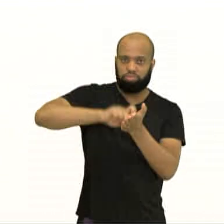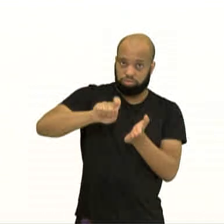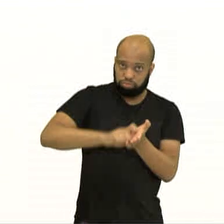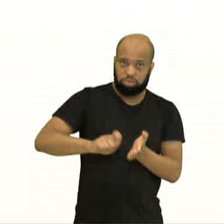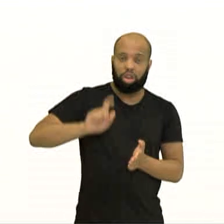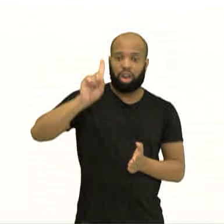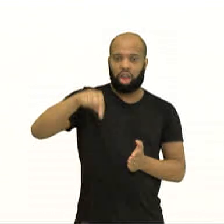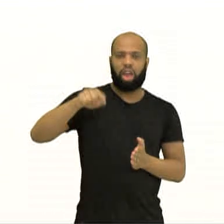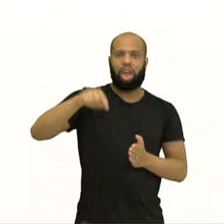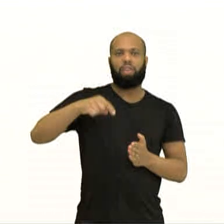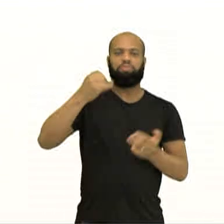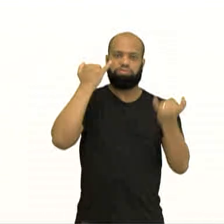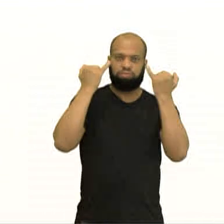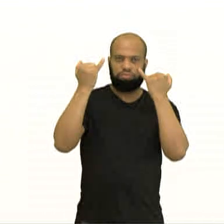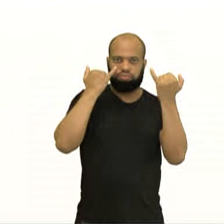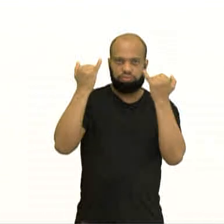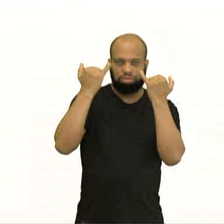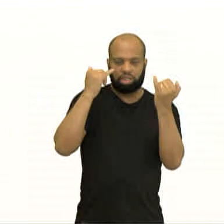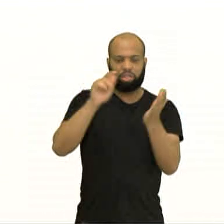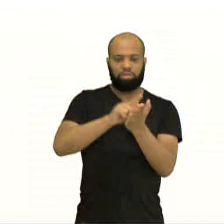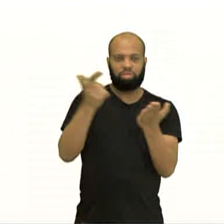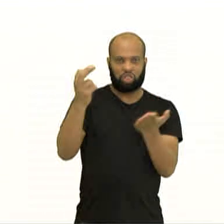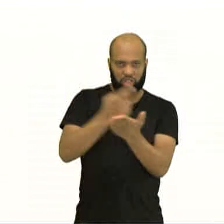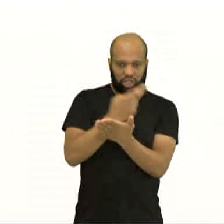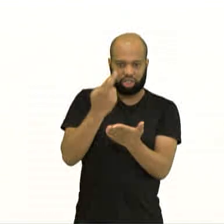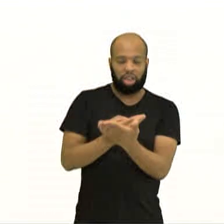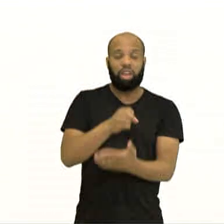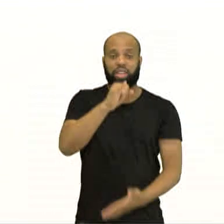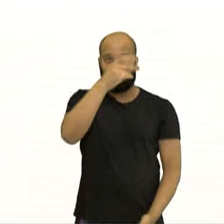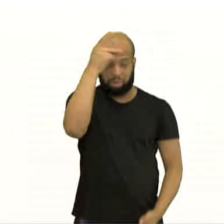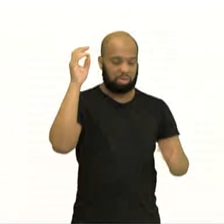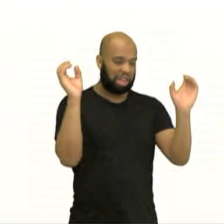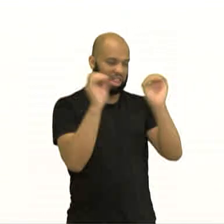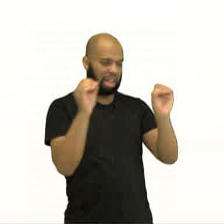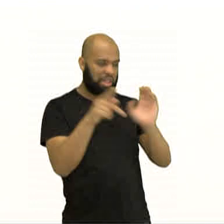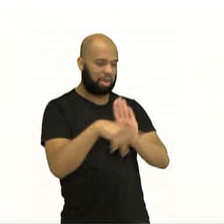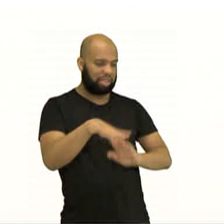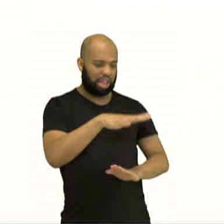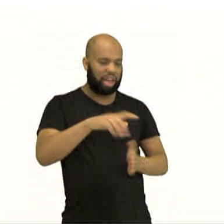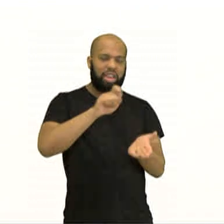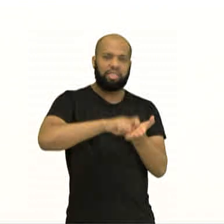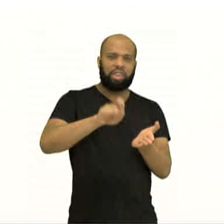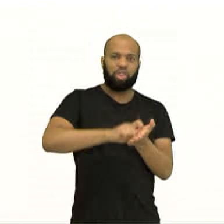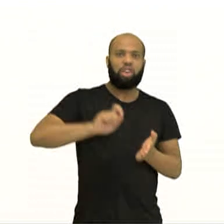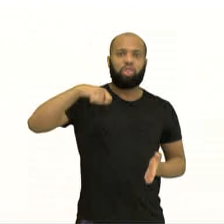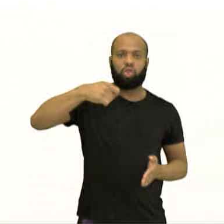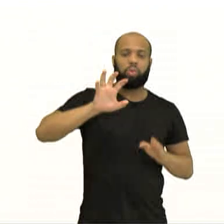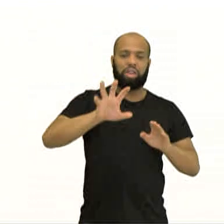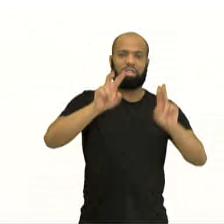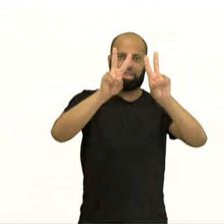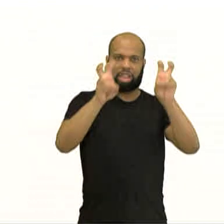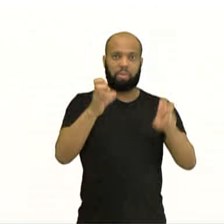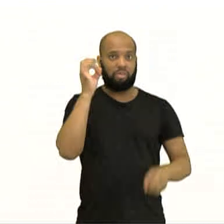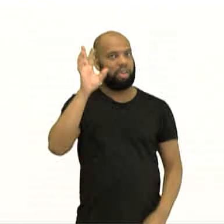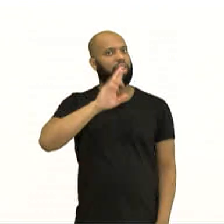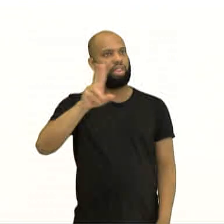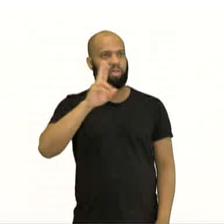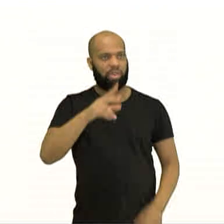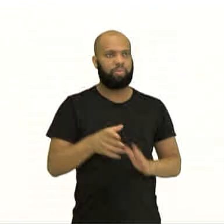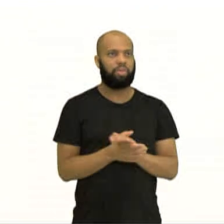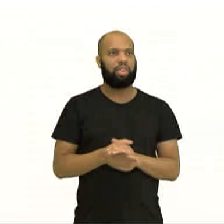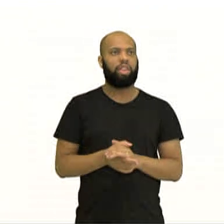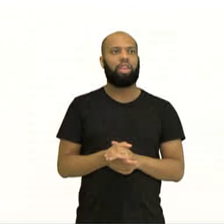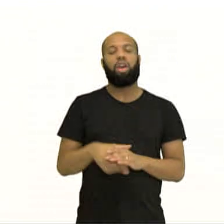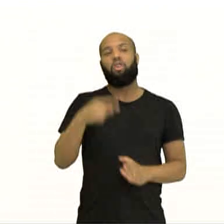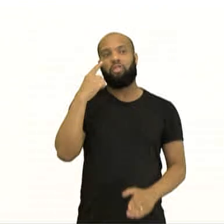matéria. Para quem não é da área, escrever sobre muons e coisas do gênero não deve ter sido nada fácil. Estou